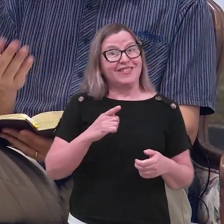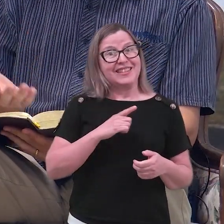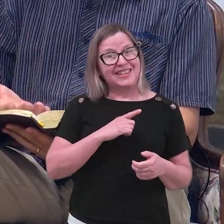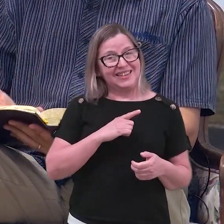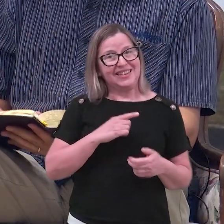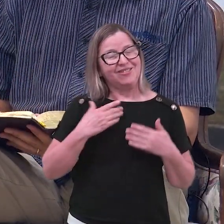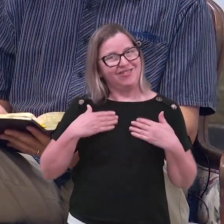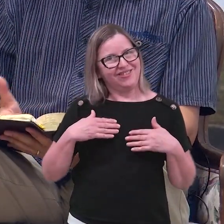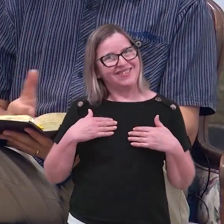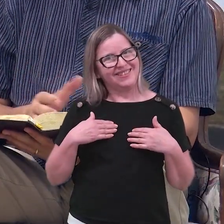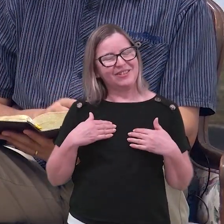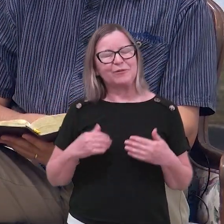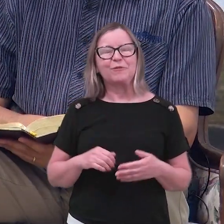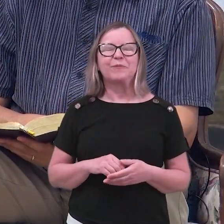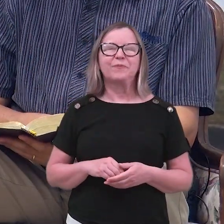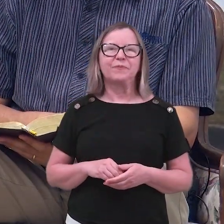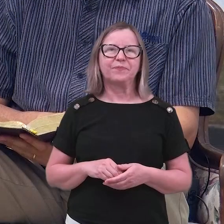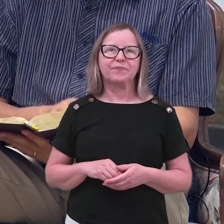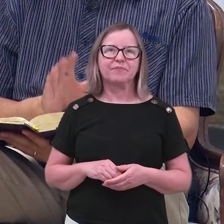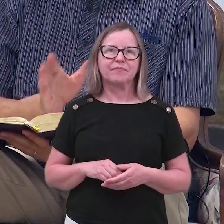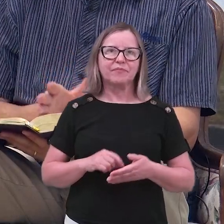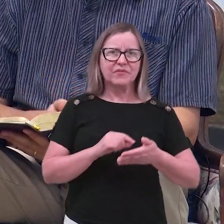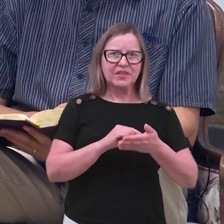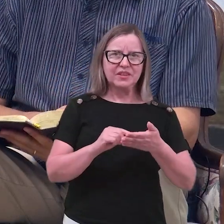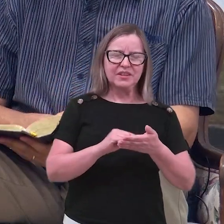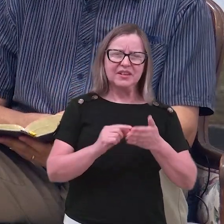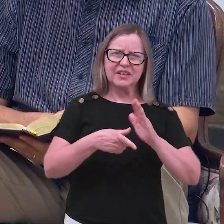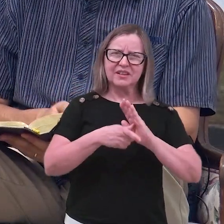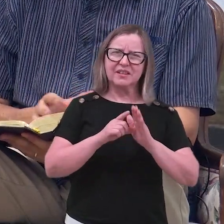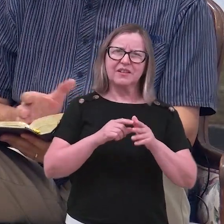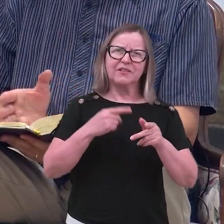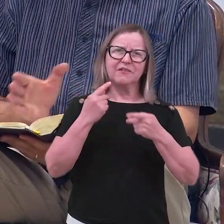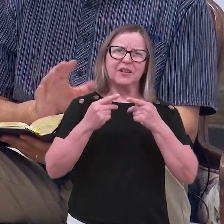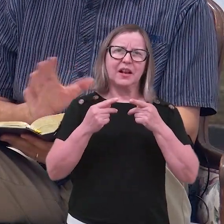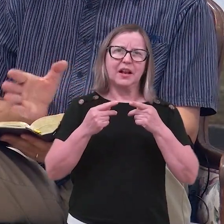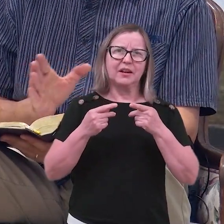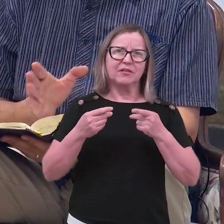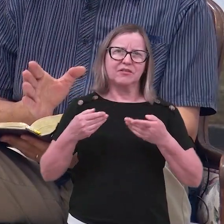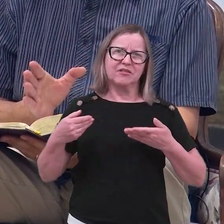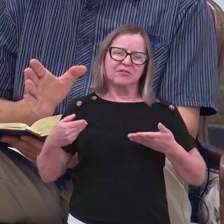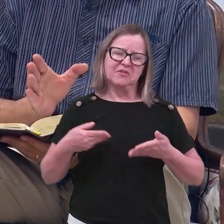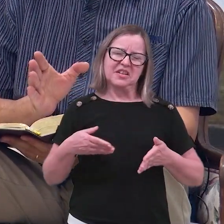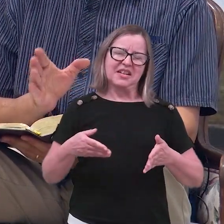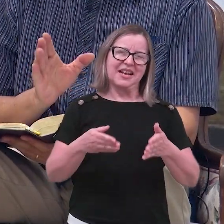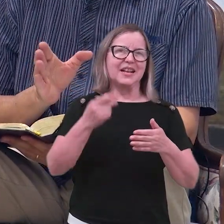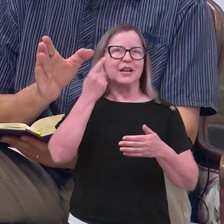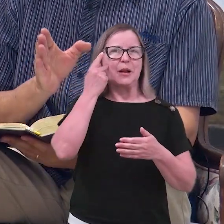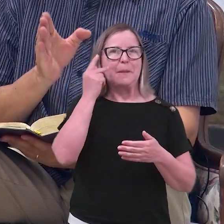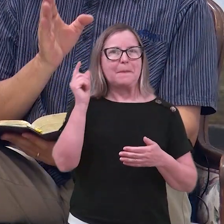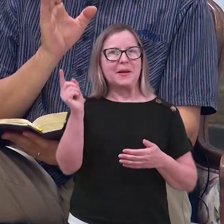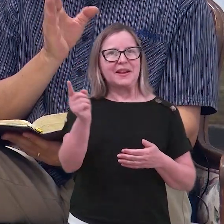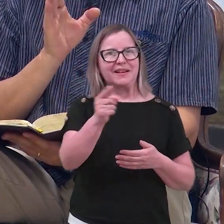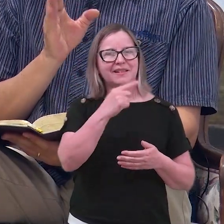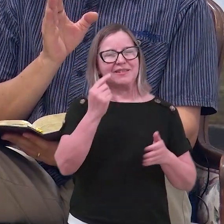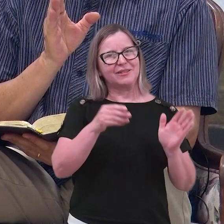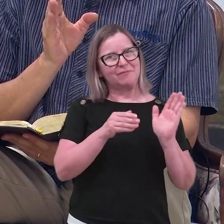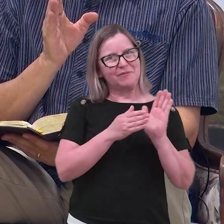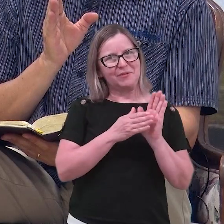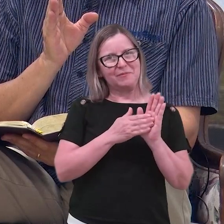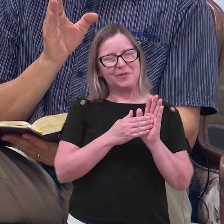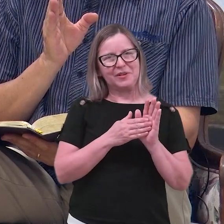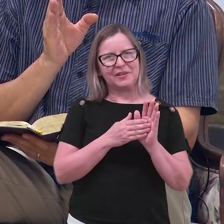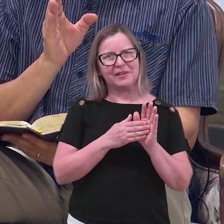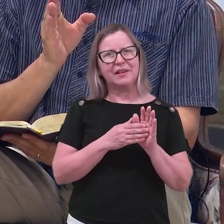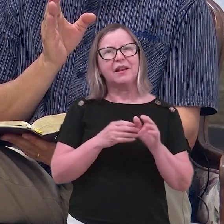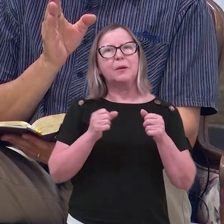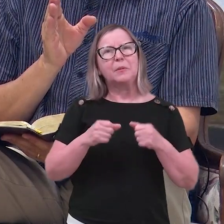Logo os versículos anteriores falam de uma carreira que nos está proposta, né? Nós podemos lembrar do corredor. O corredor,